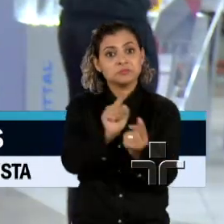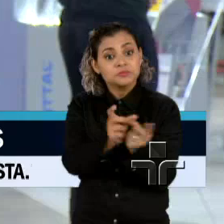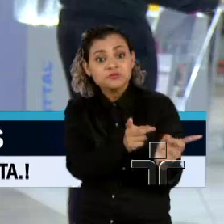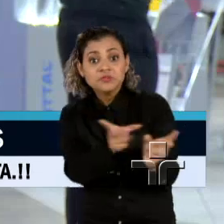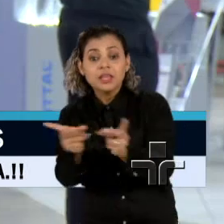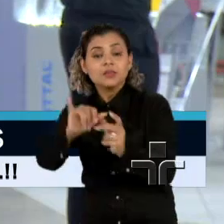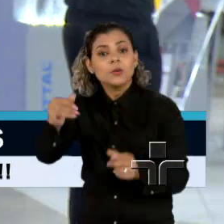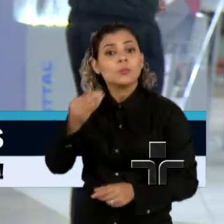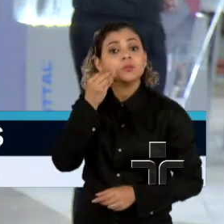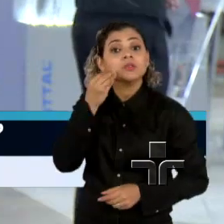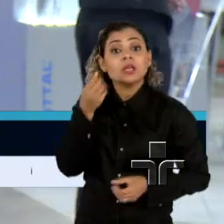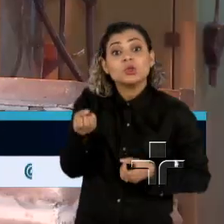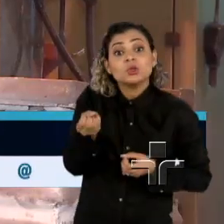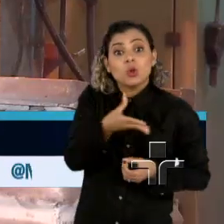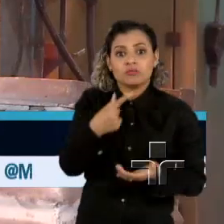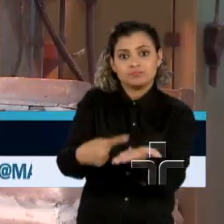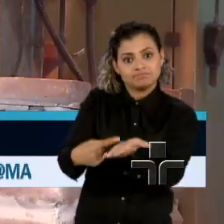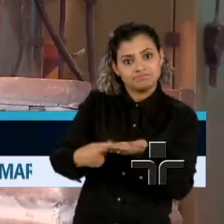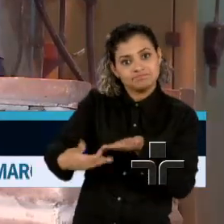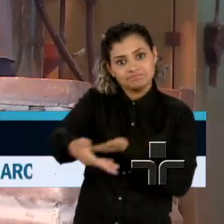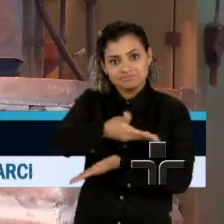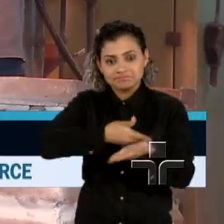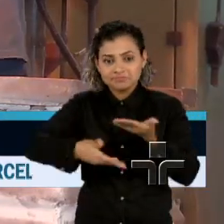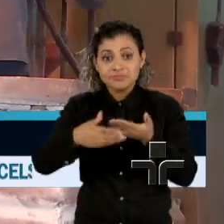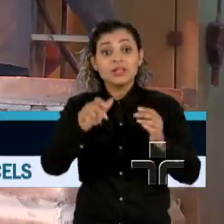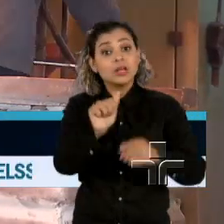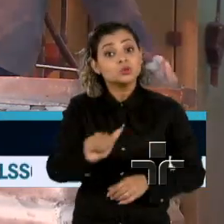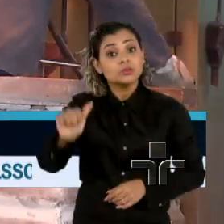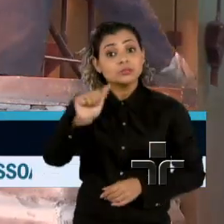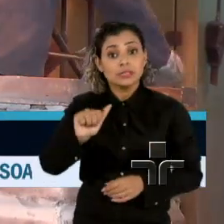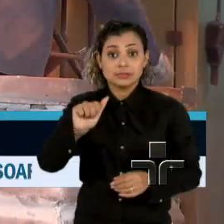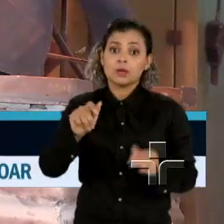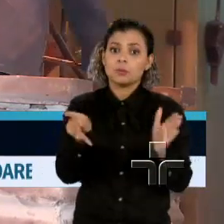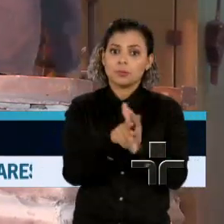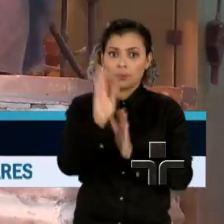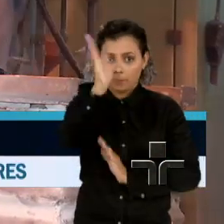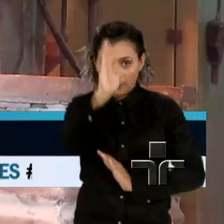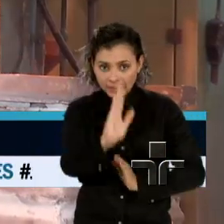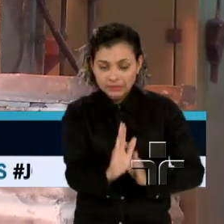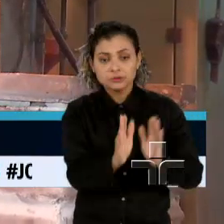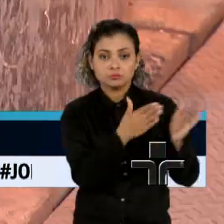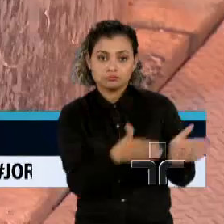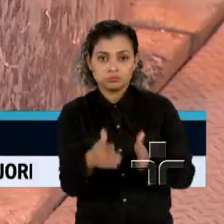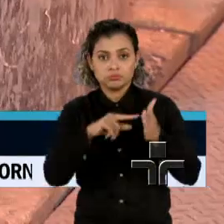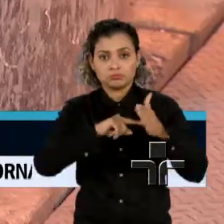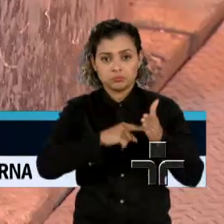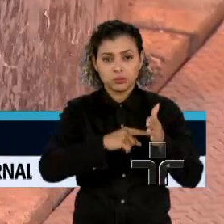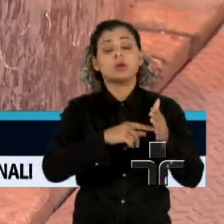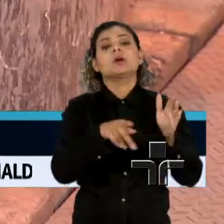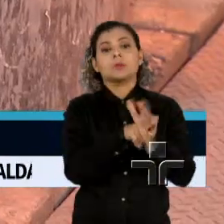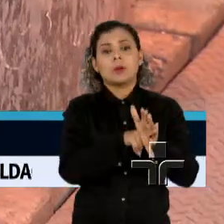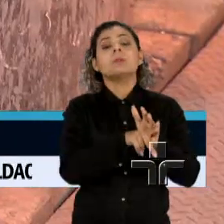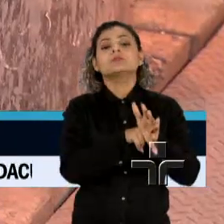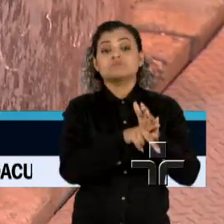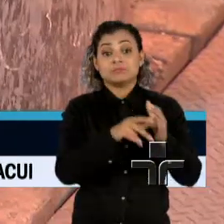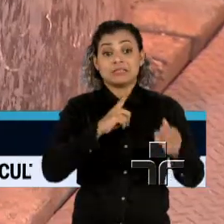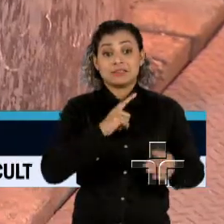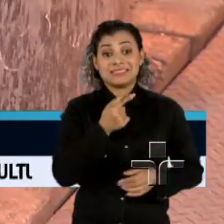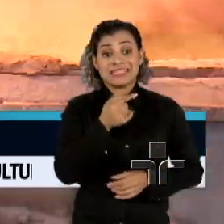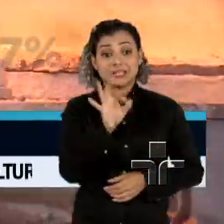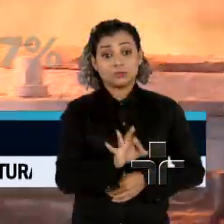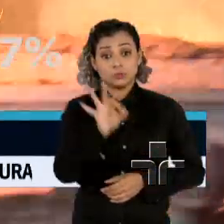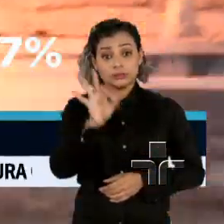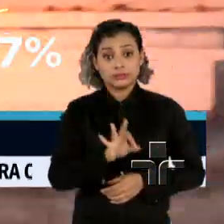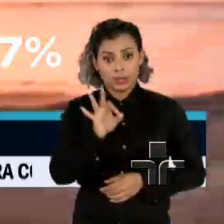buscando oportunidades de negócio. A Associação Brasileira de Fundição calcula um crescimento de quase 7% este ano, muito acima